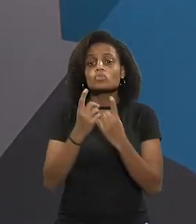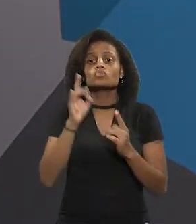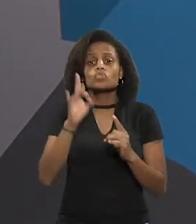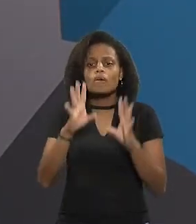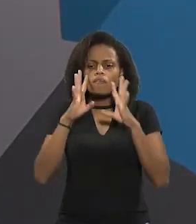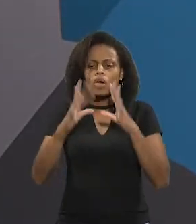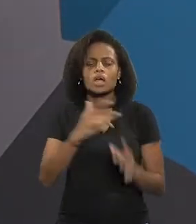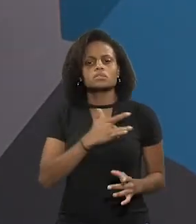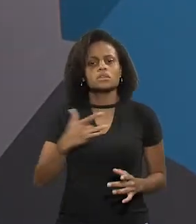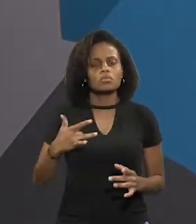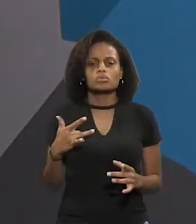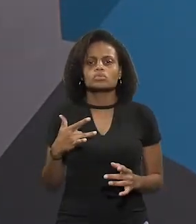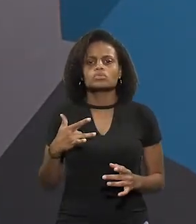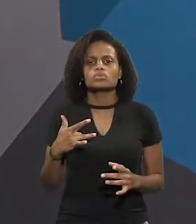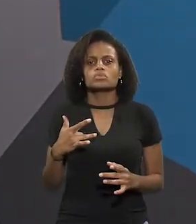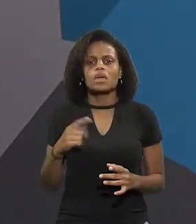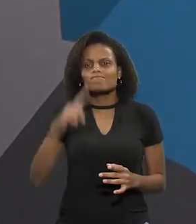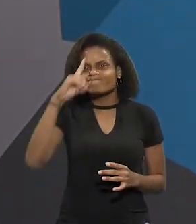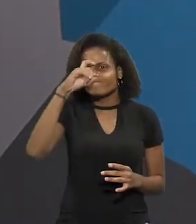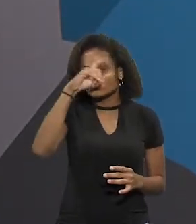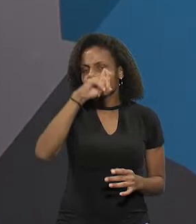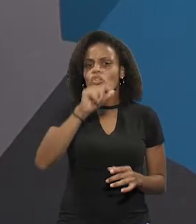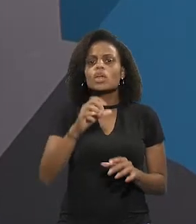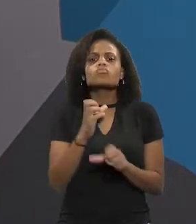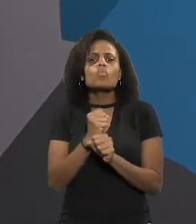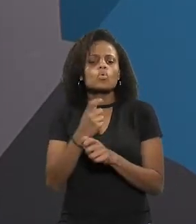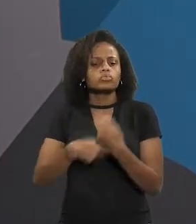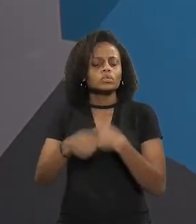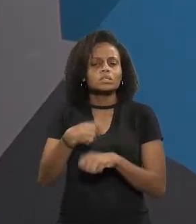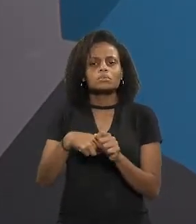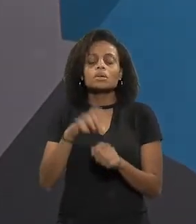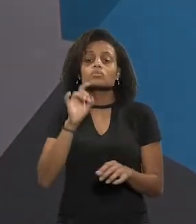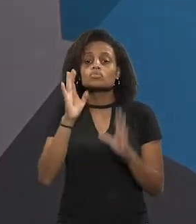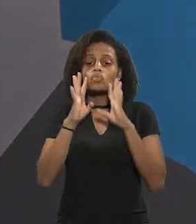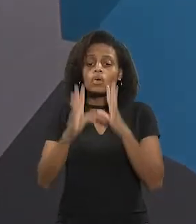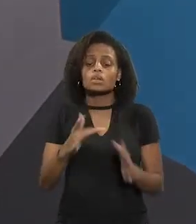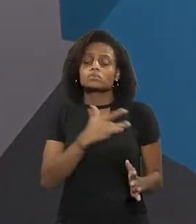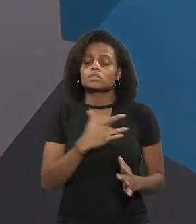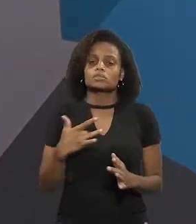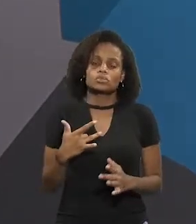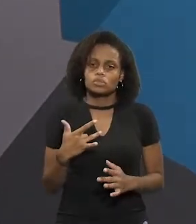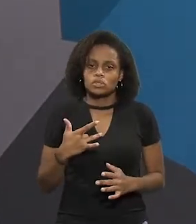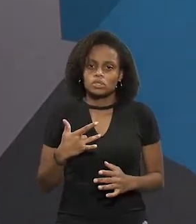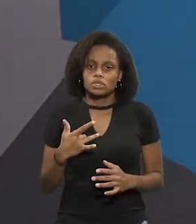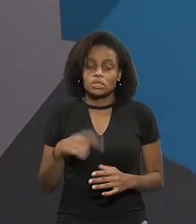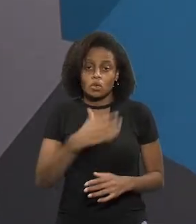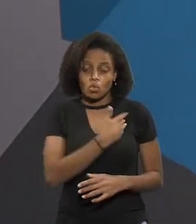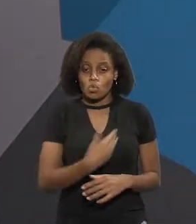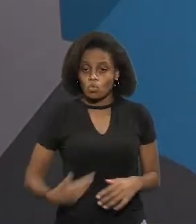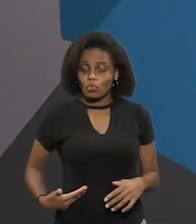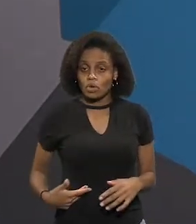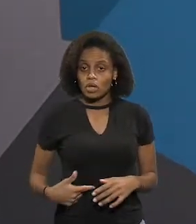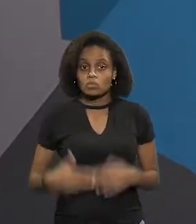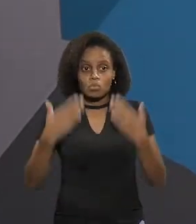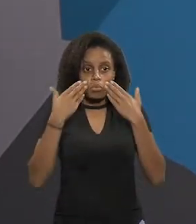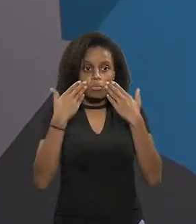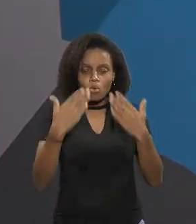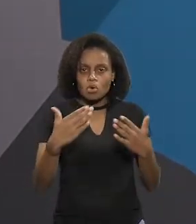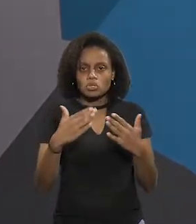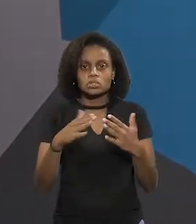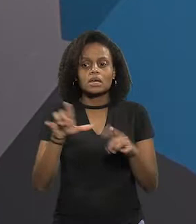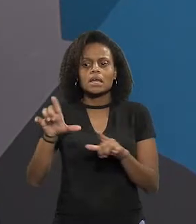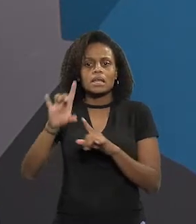sobre a saúde, os desafios da questão orçamentária no que tange especificamente à saúde. Quando o governo nos aponta